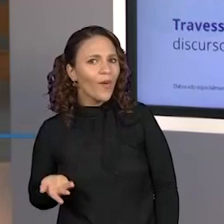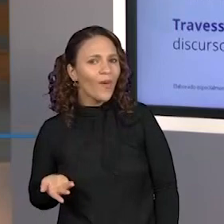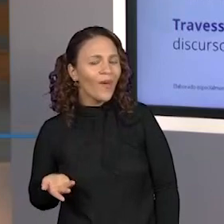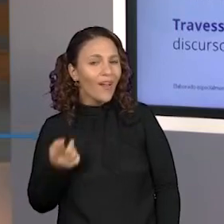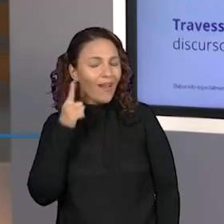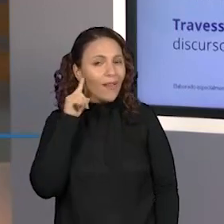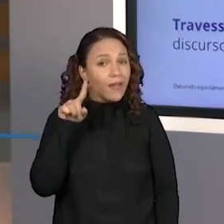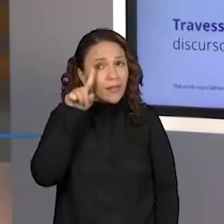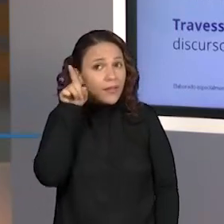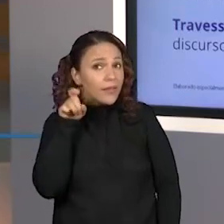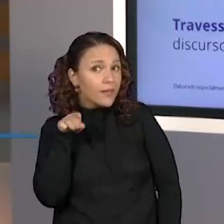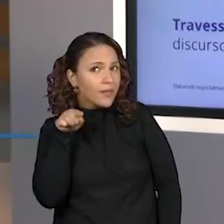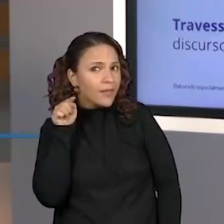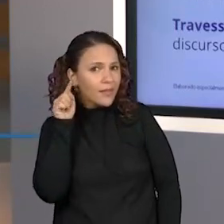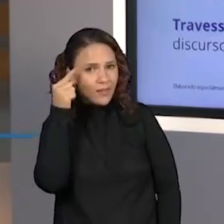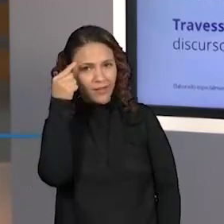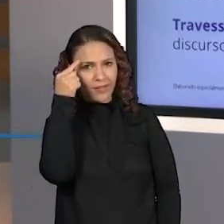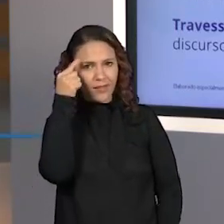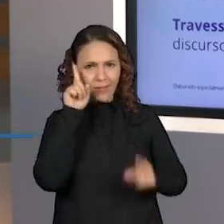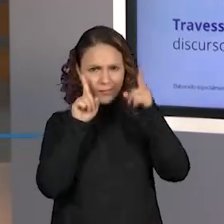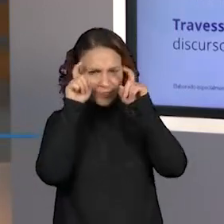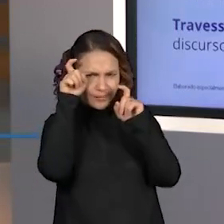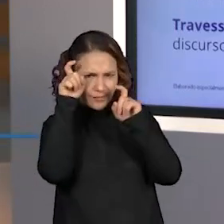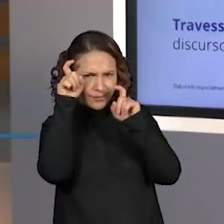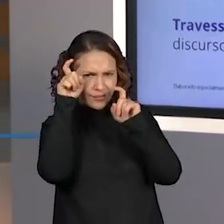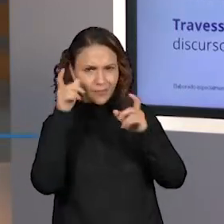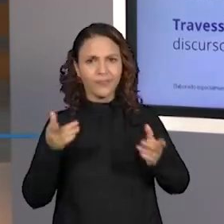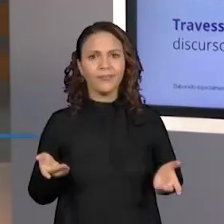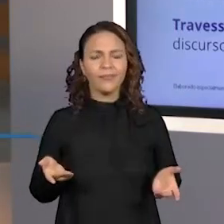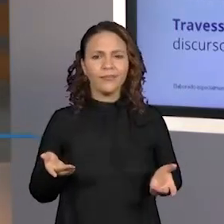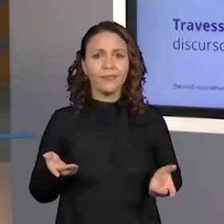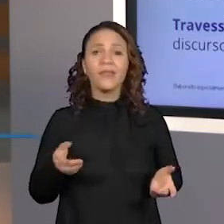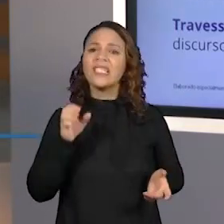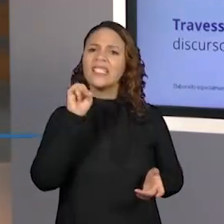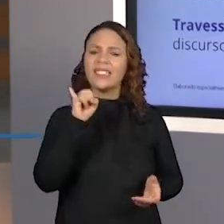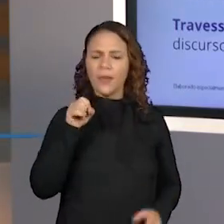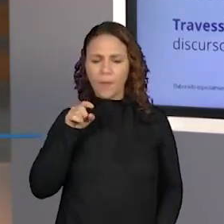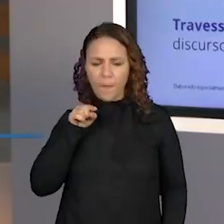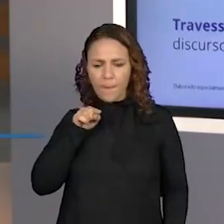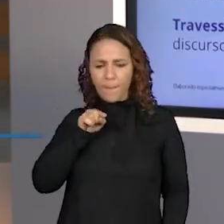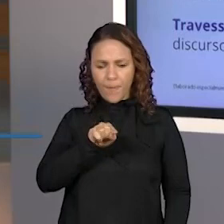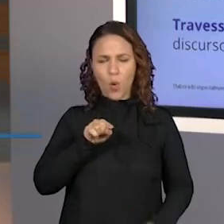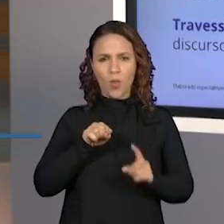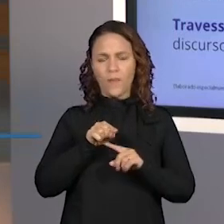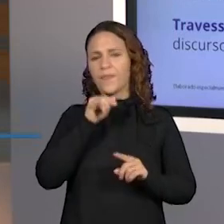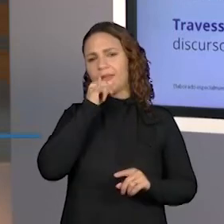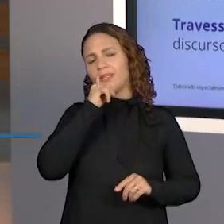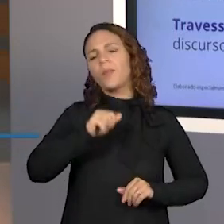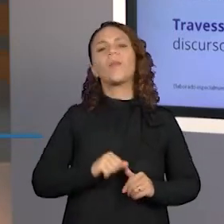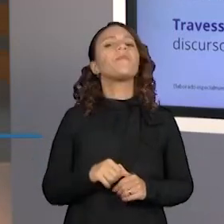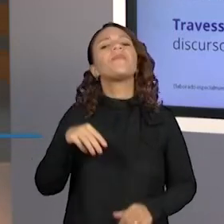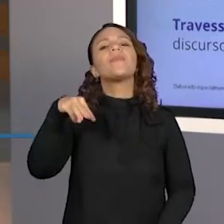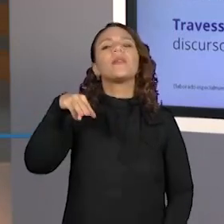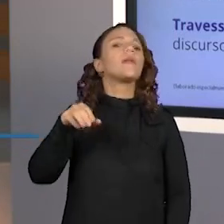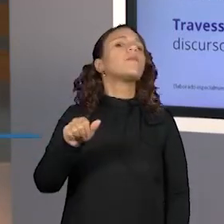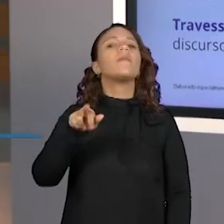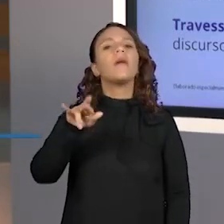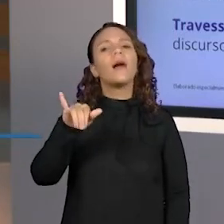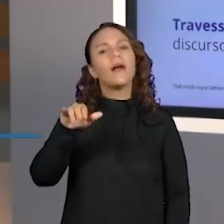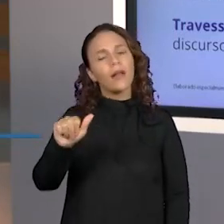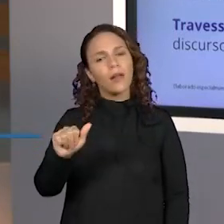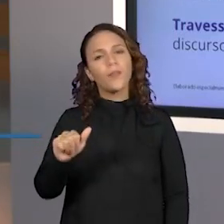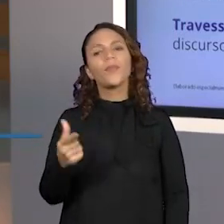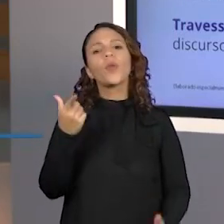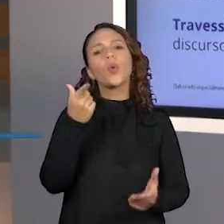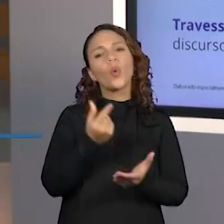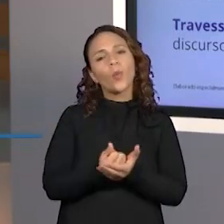frase. Maria comprou 7 bombons. Se eu coloco o ponto final, Maria comprou 7 bombons. Terminei a frase.